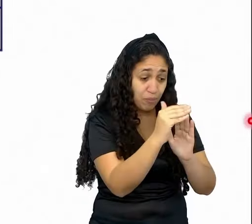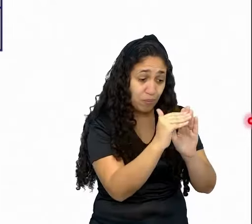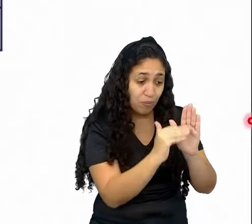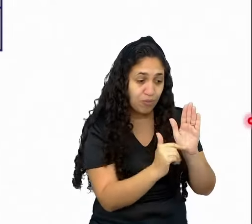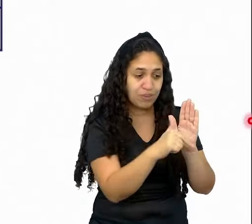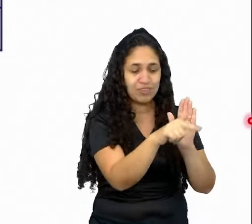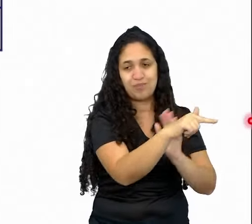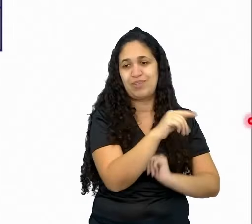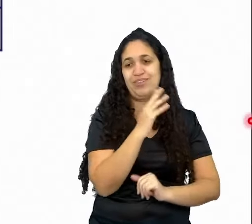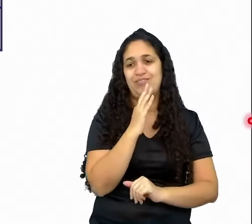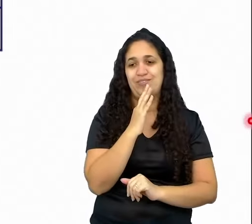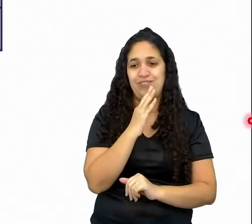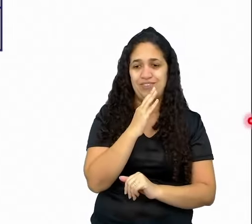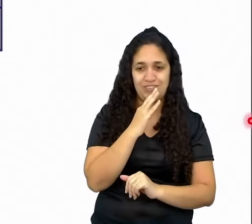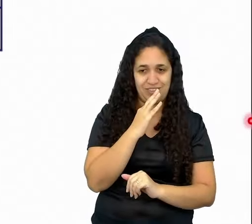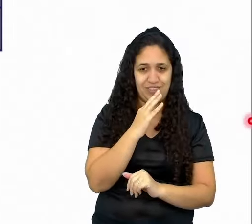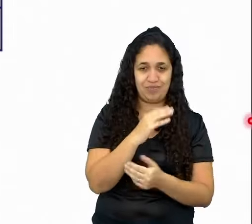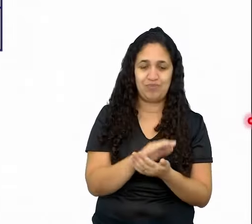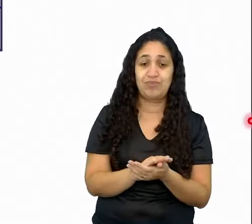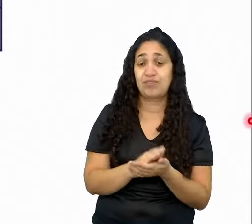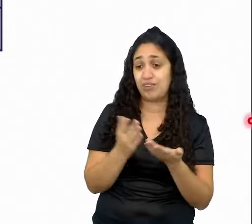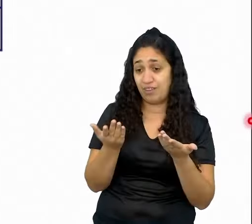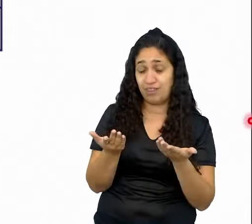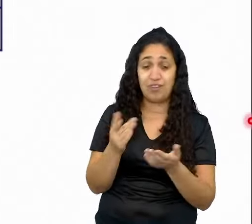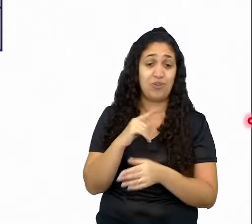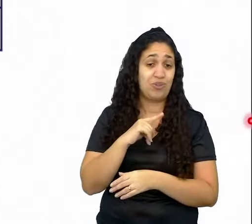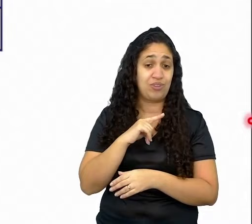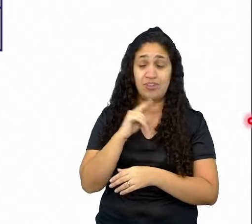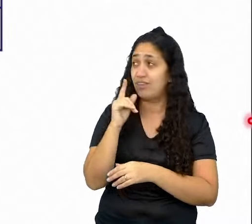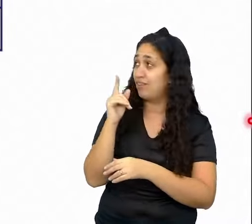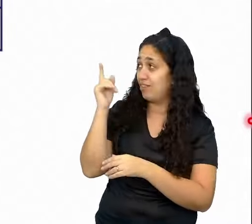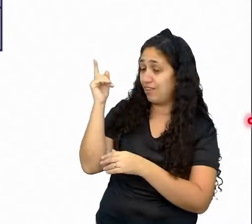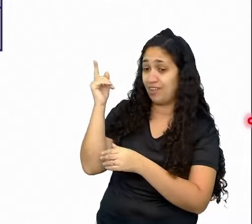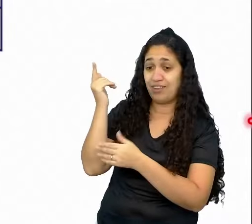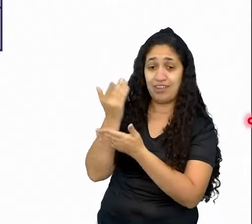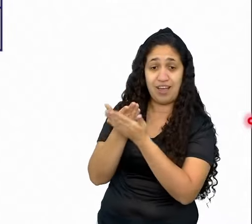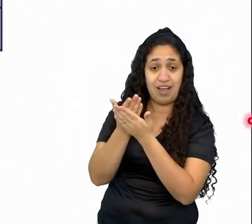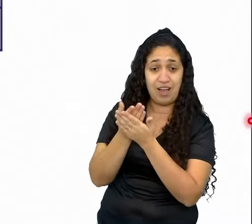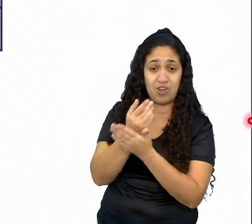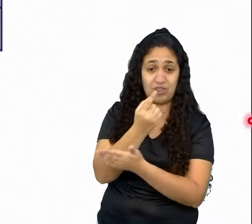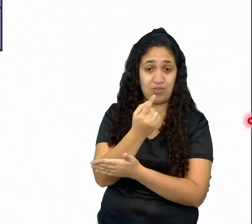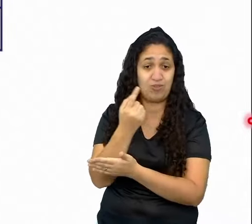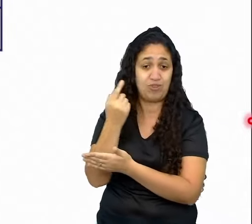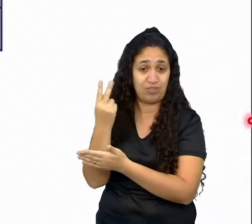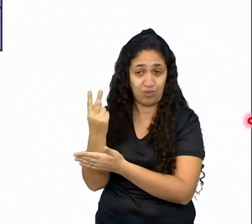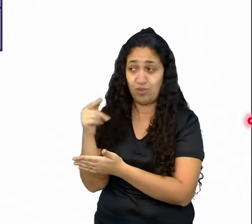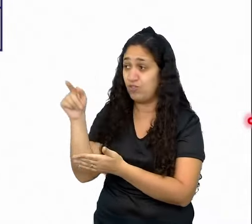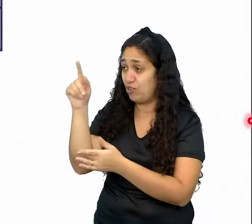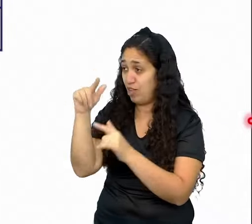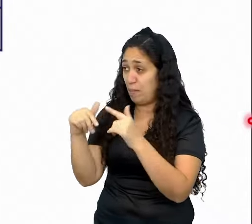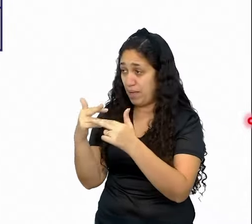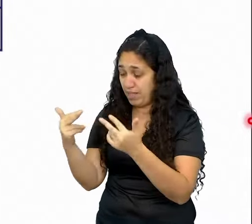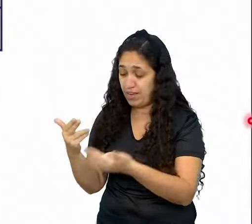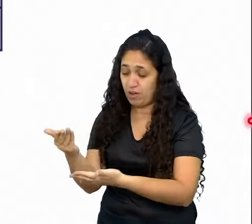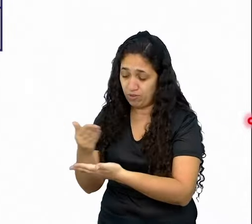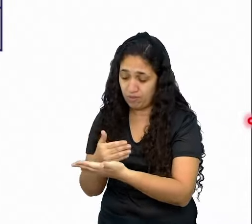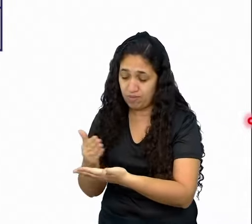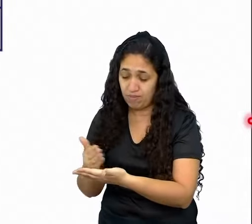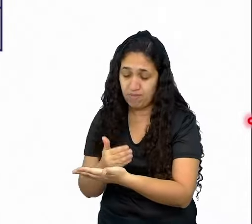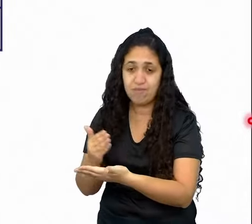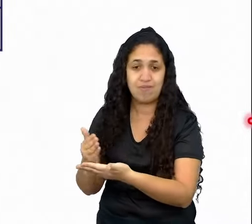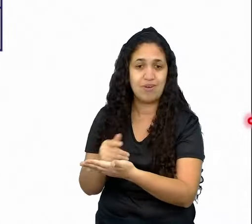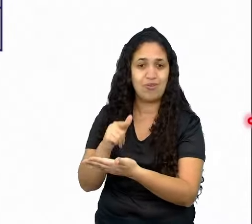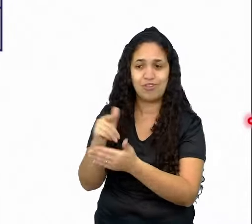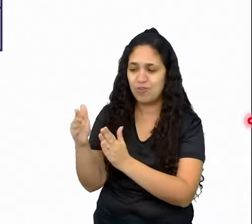eles conheçam, né? Então, aqui a gente tem as duas aulas. Se vocês tiverem aí o material em mãos, tem uma